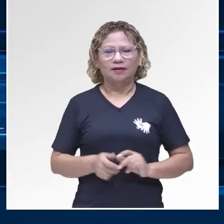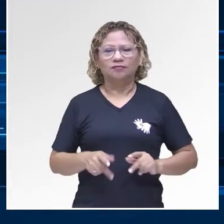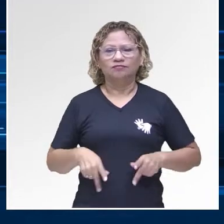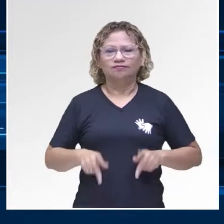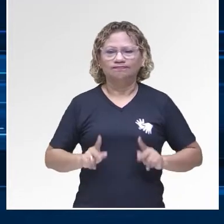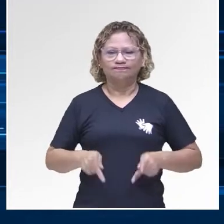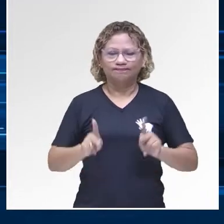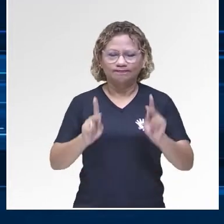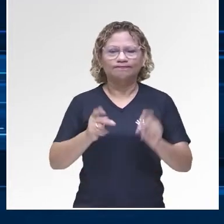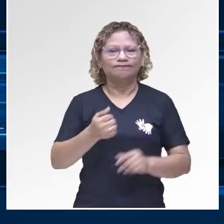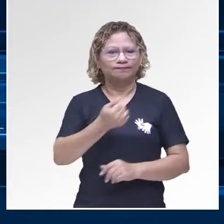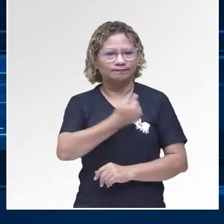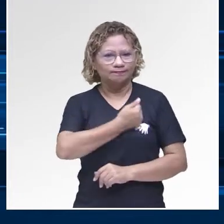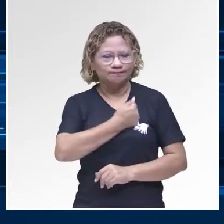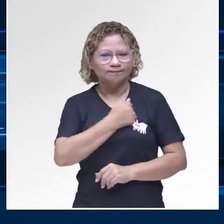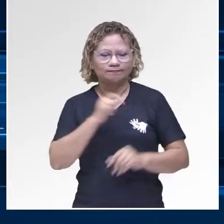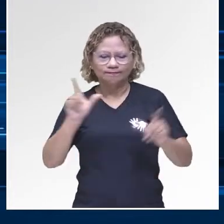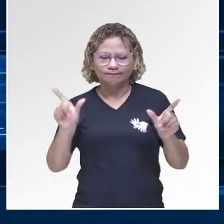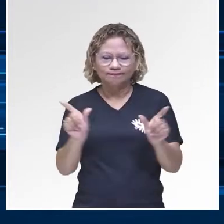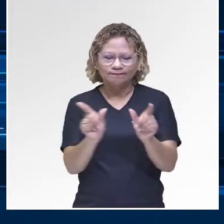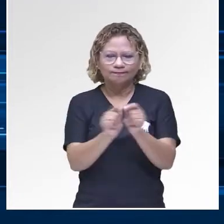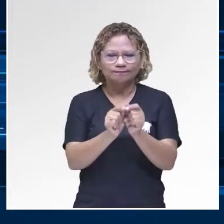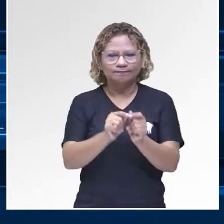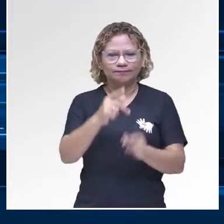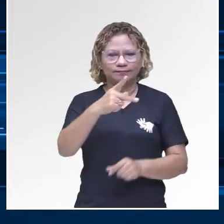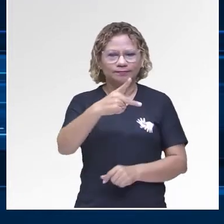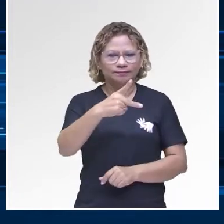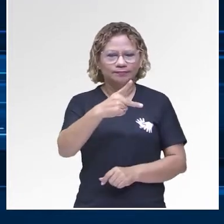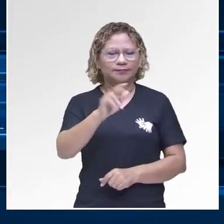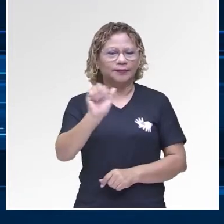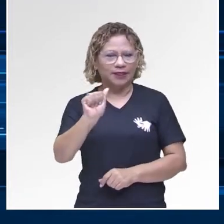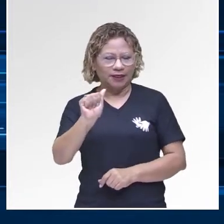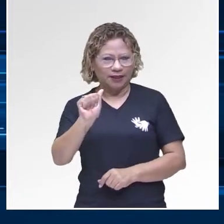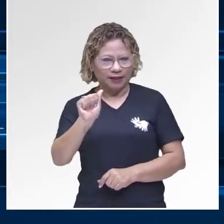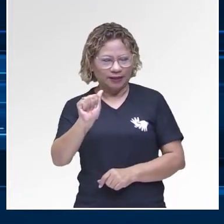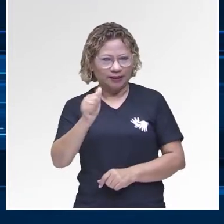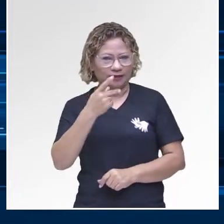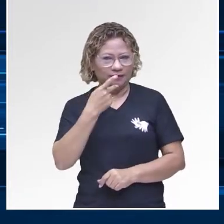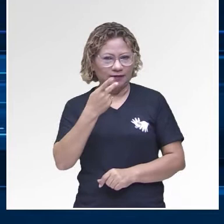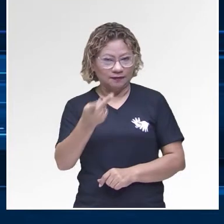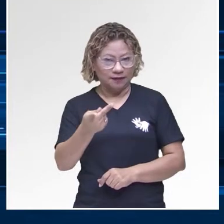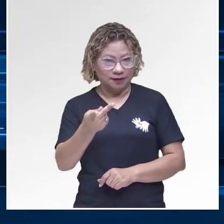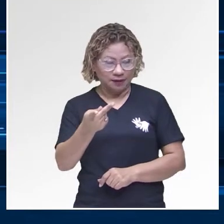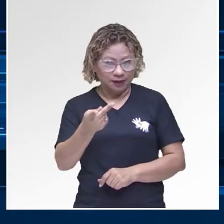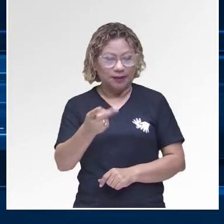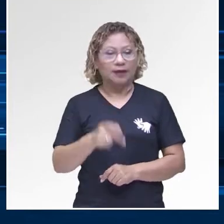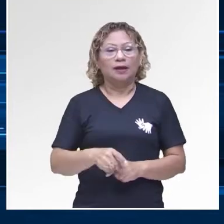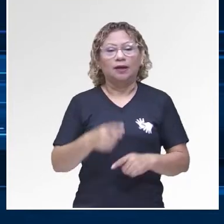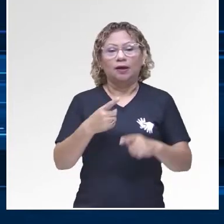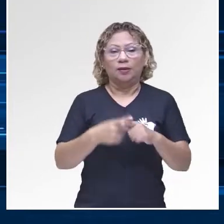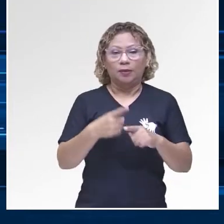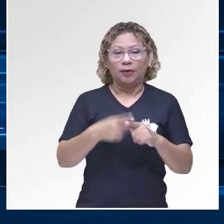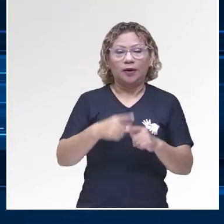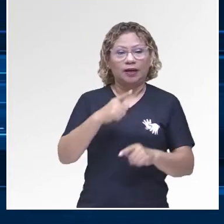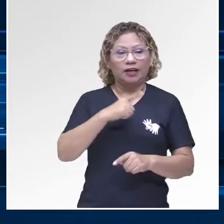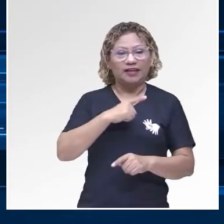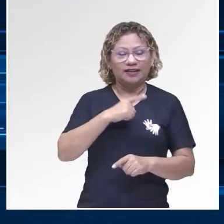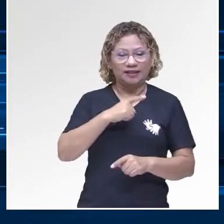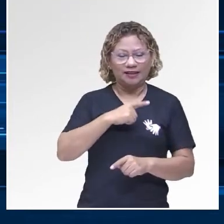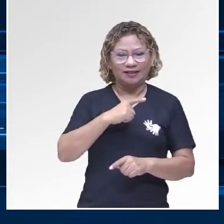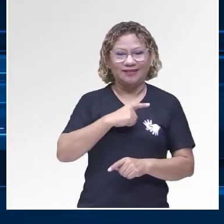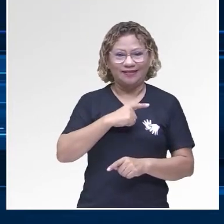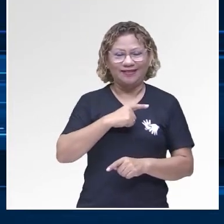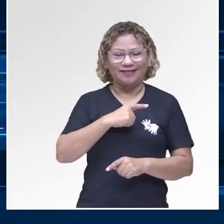aritmética, abreviadamente PA, é uma sequência numérica em que cada termo, a partir do